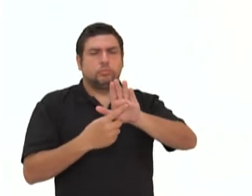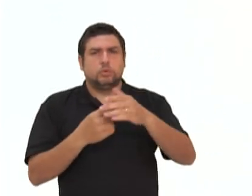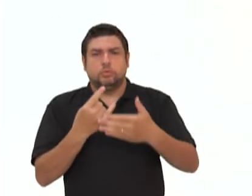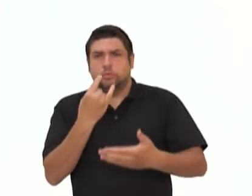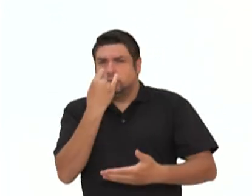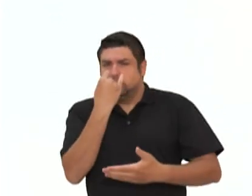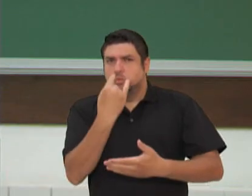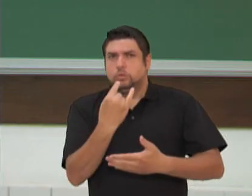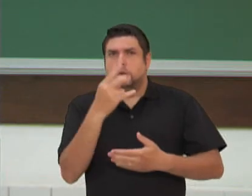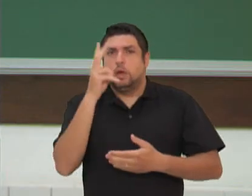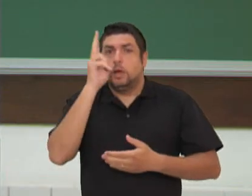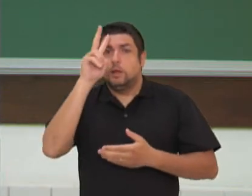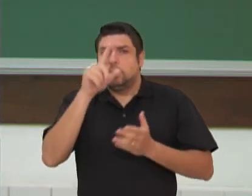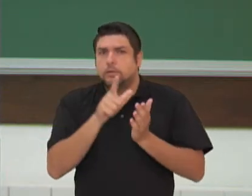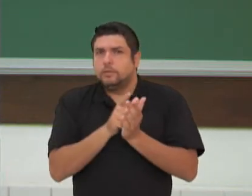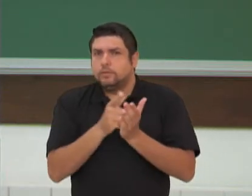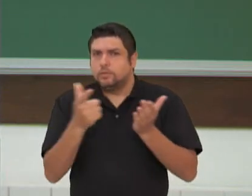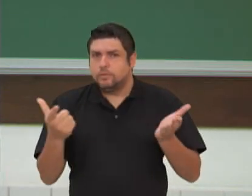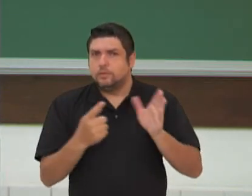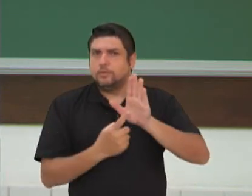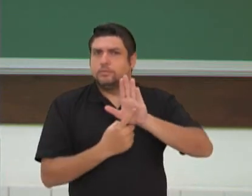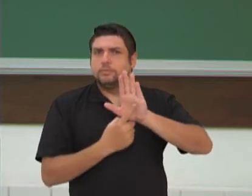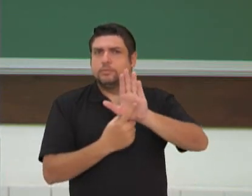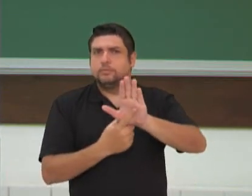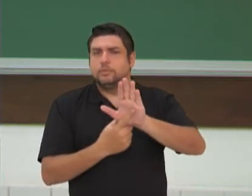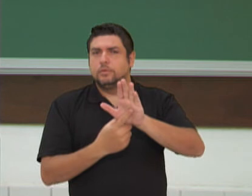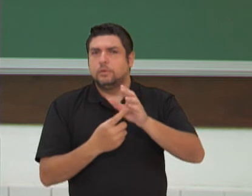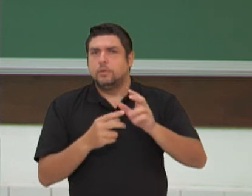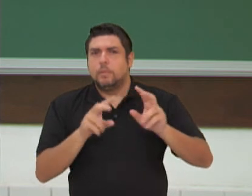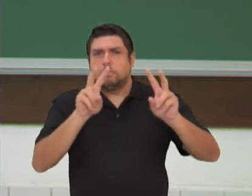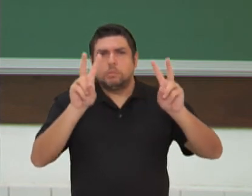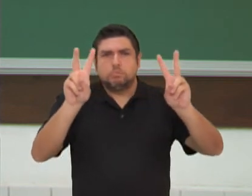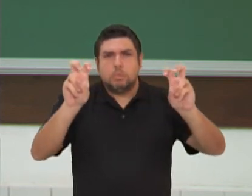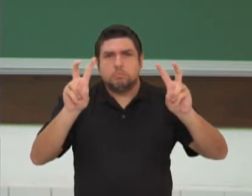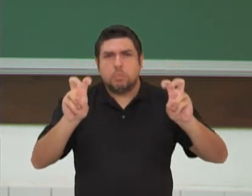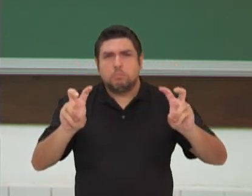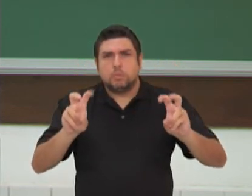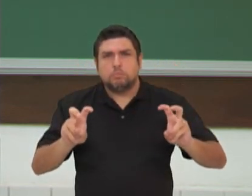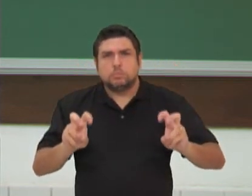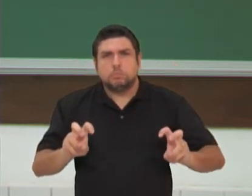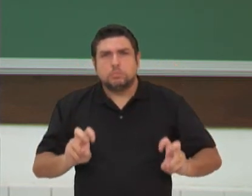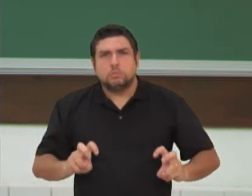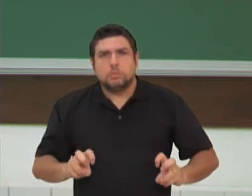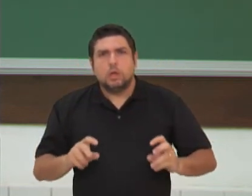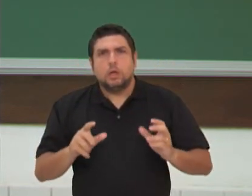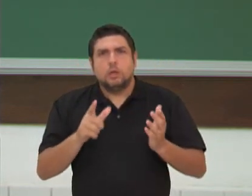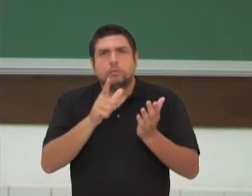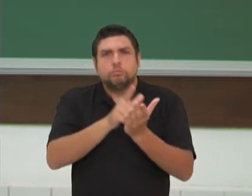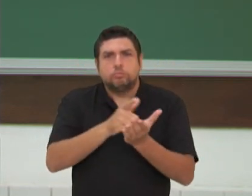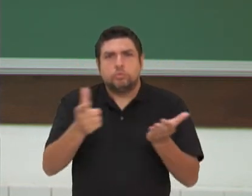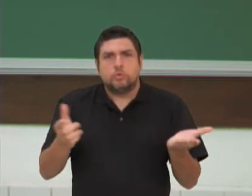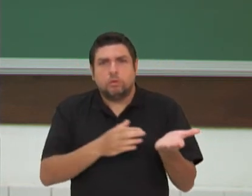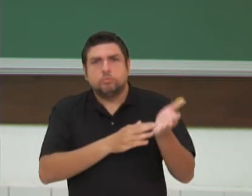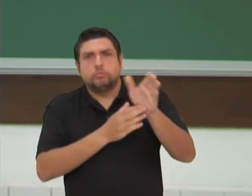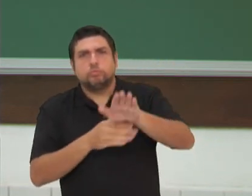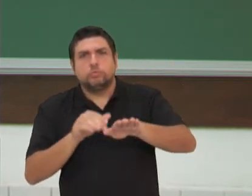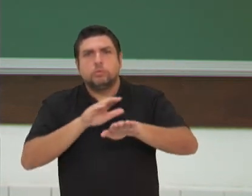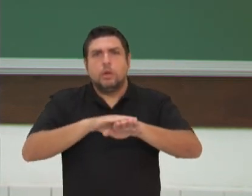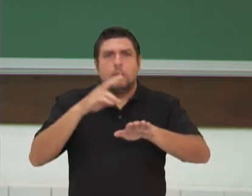que nós mostramos para vocês? Quantos titulares, quantas manchetes em la portada, na página principal do